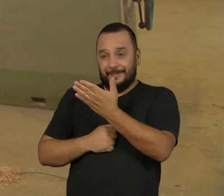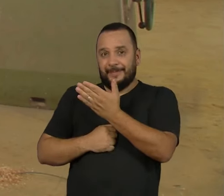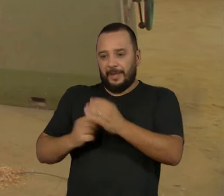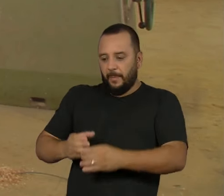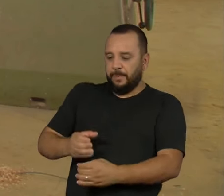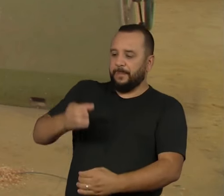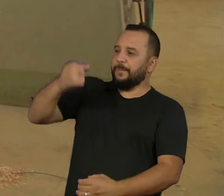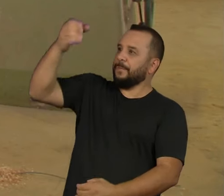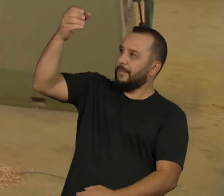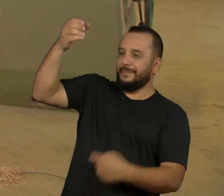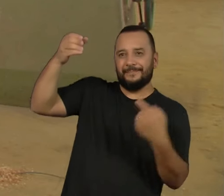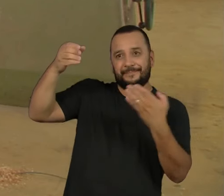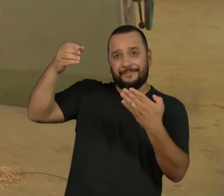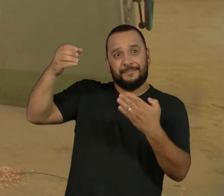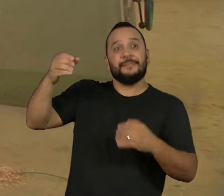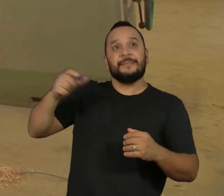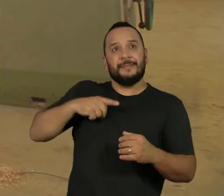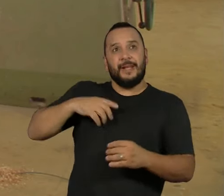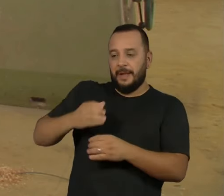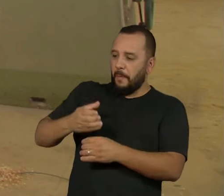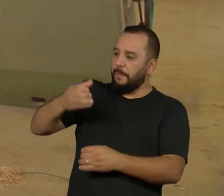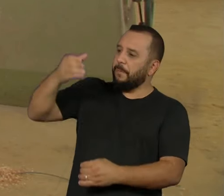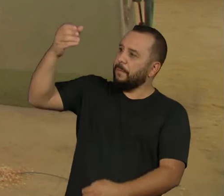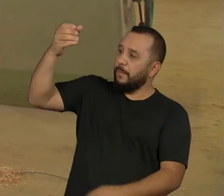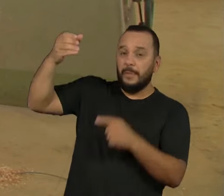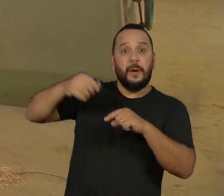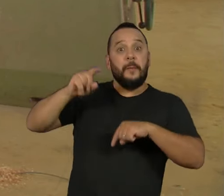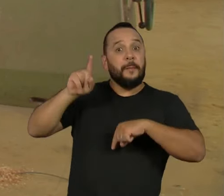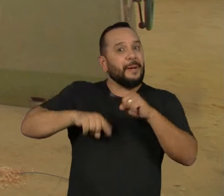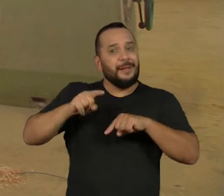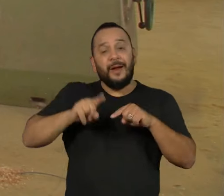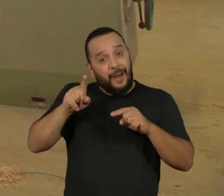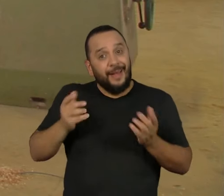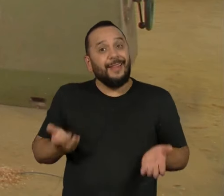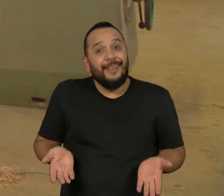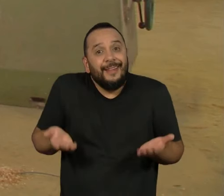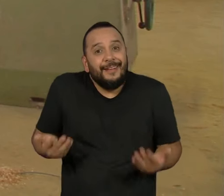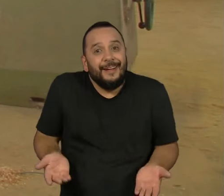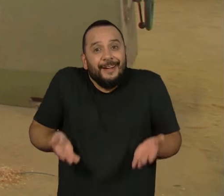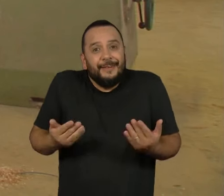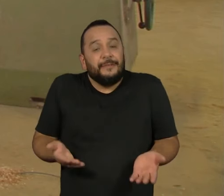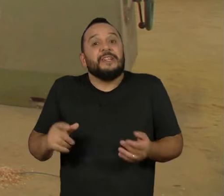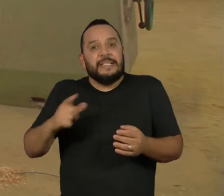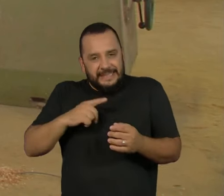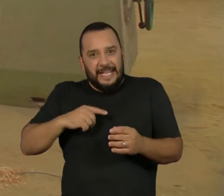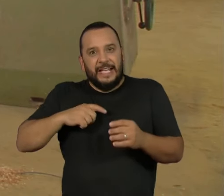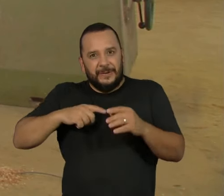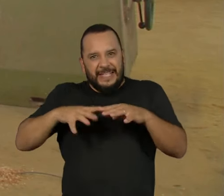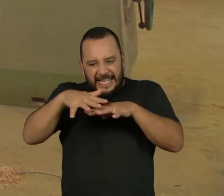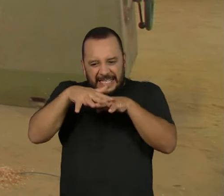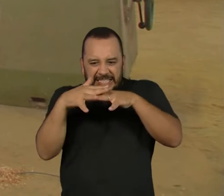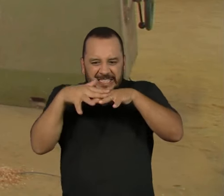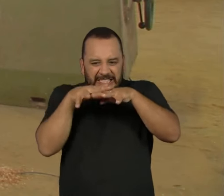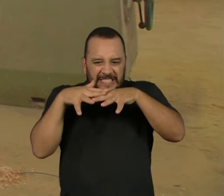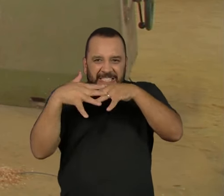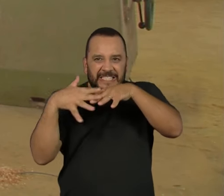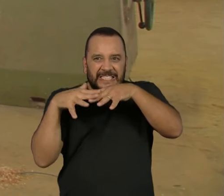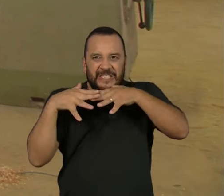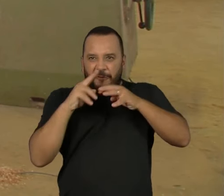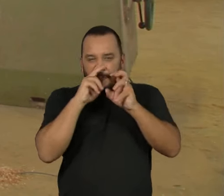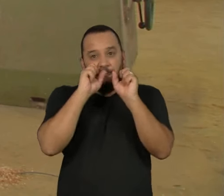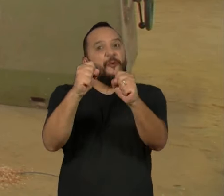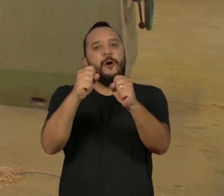dele. Apesar do tamanho, o material é super leve e formado por fibras muito resistentes. Além